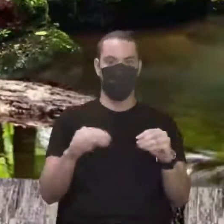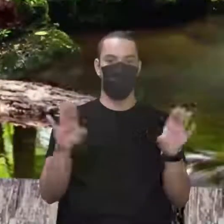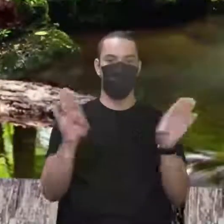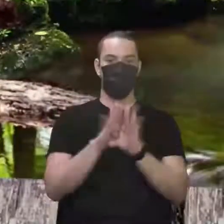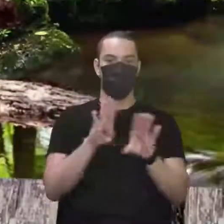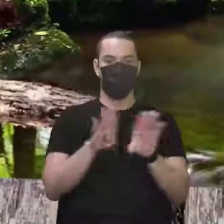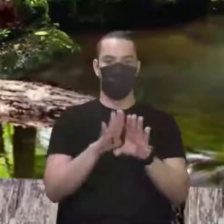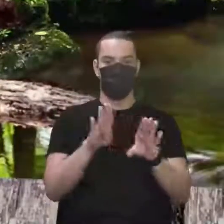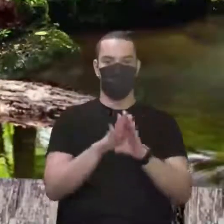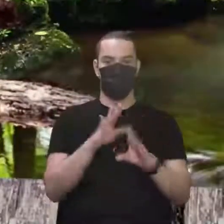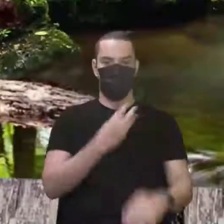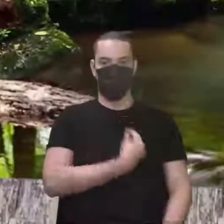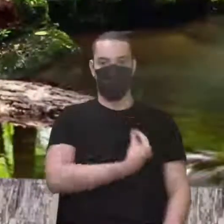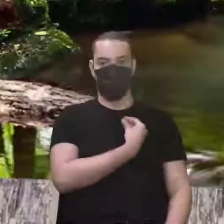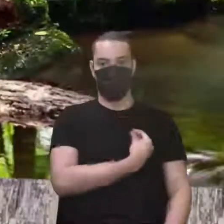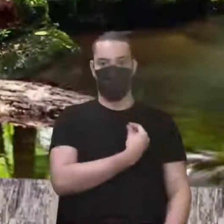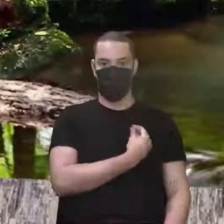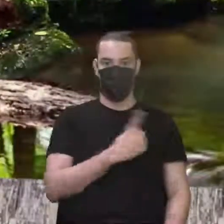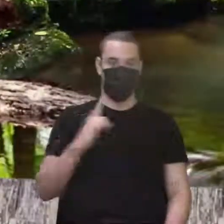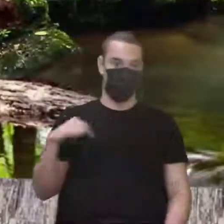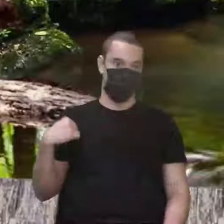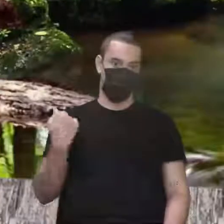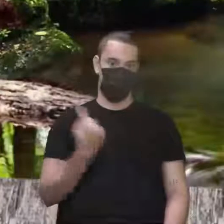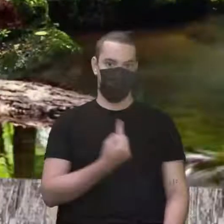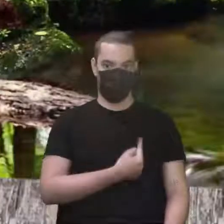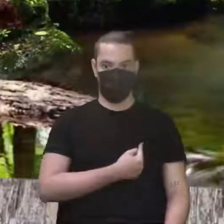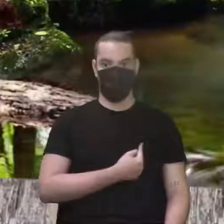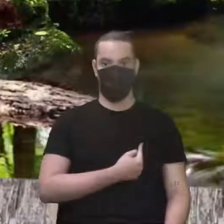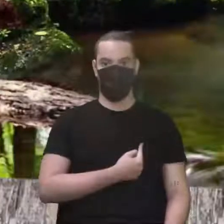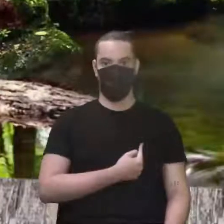estão convivendo conosco.